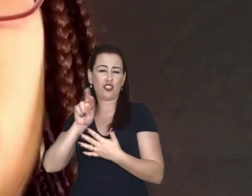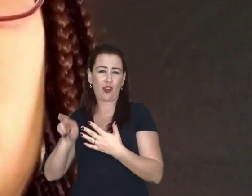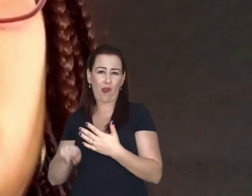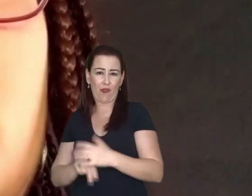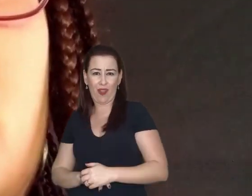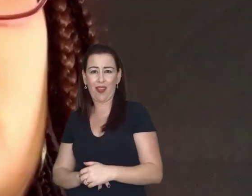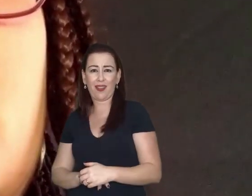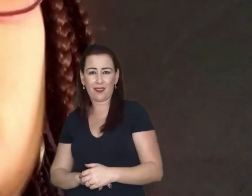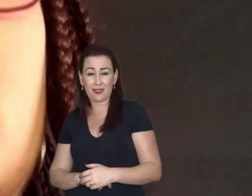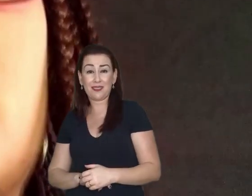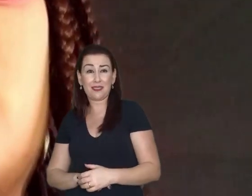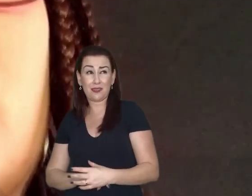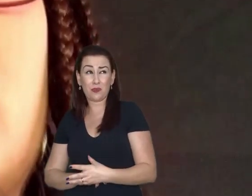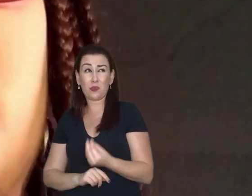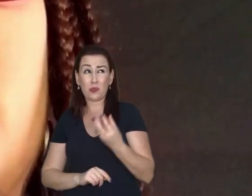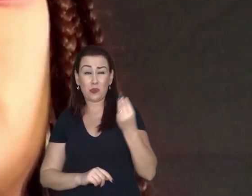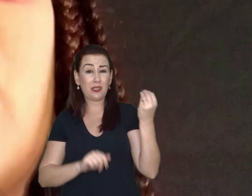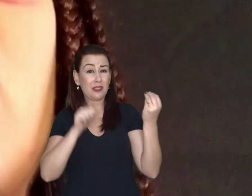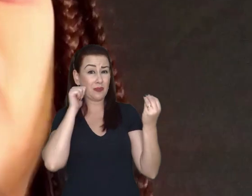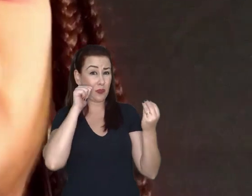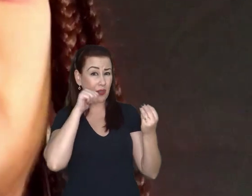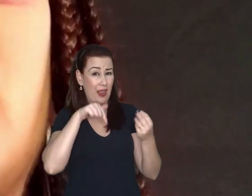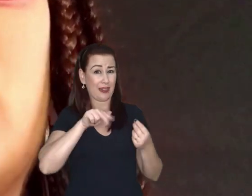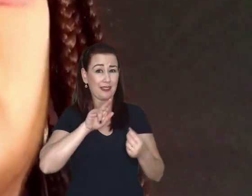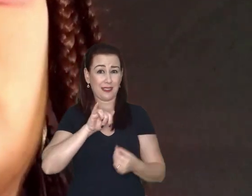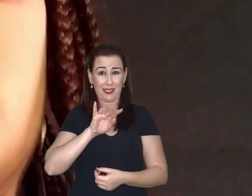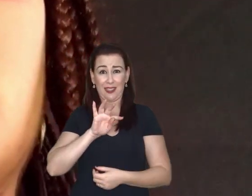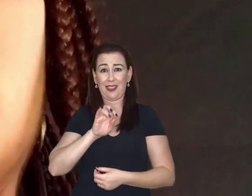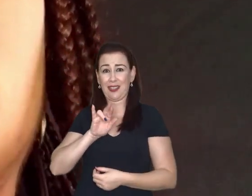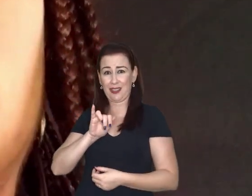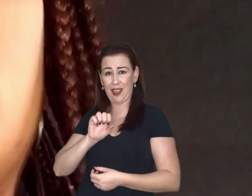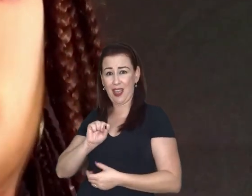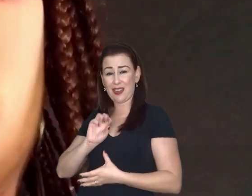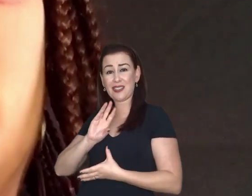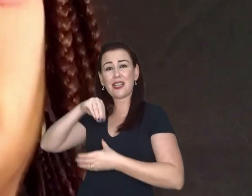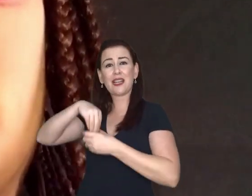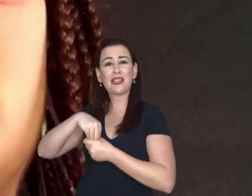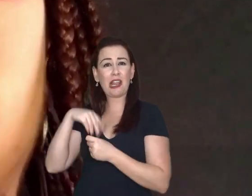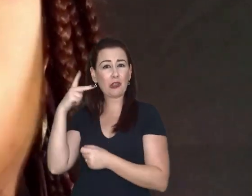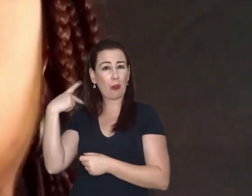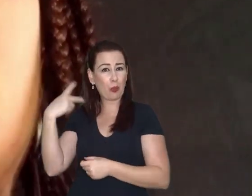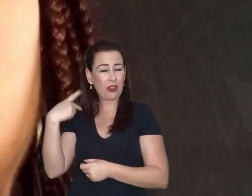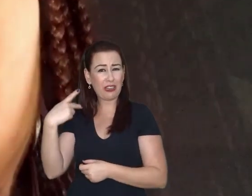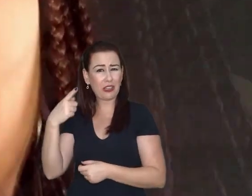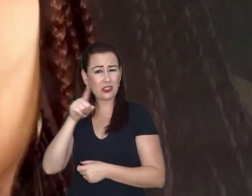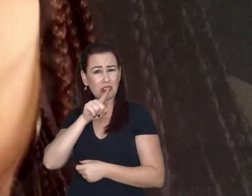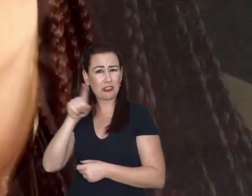Critérias mulheres na política, que sofrem constantes boicotes,